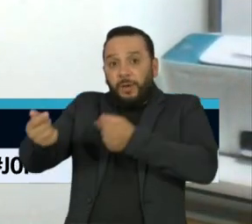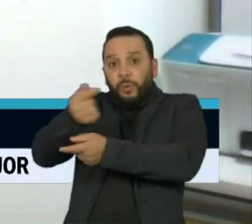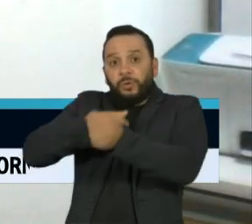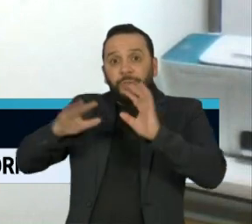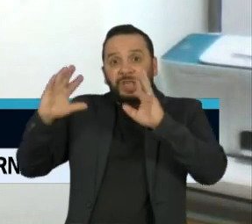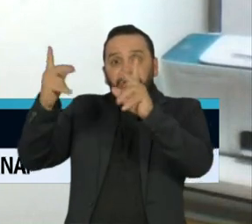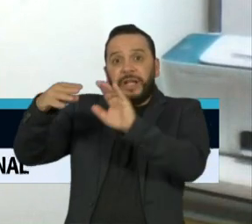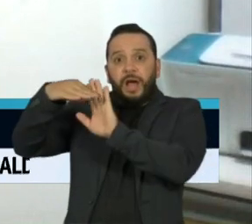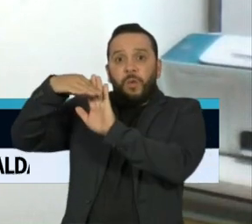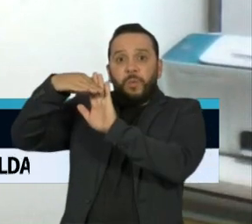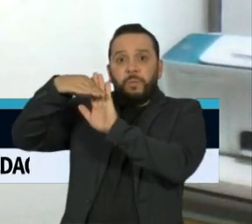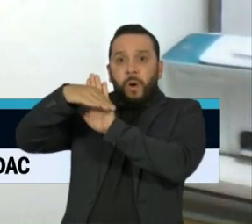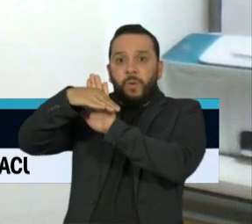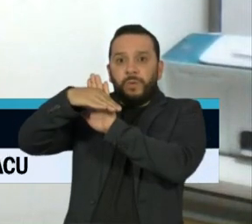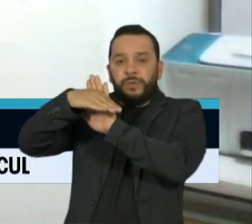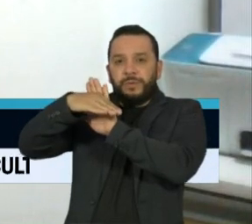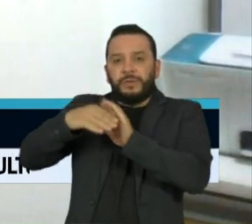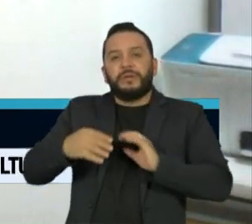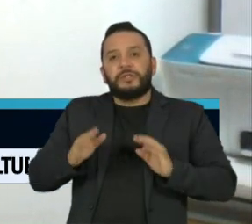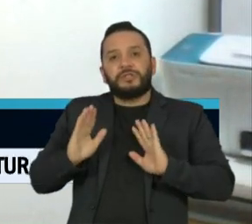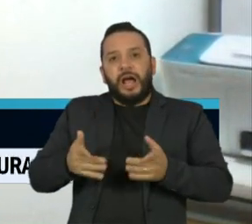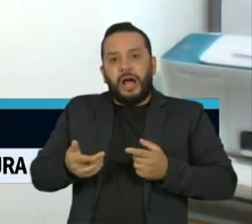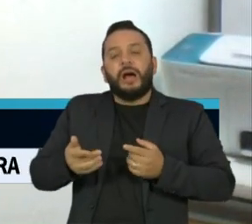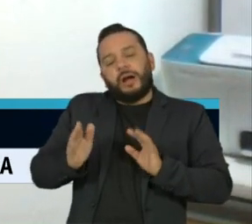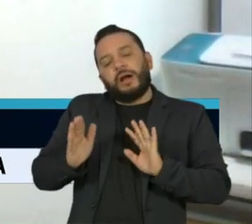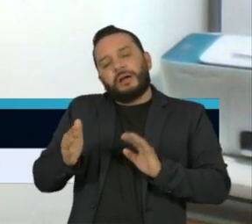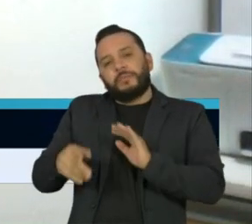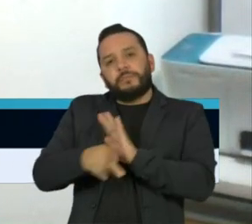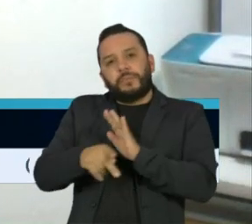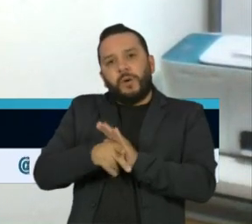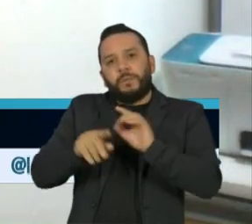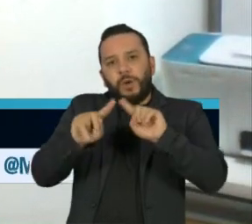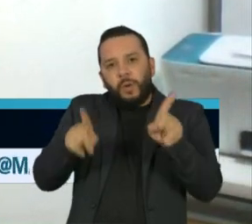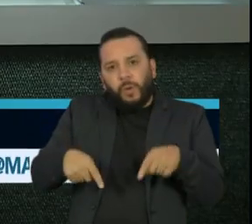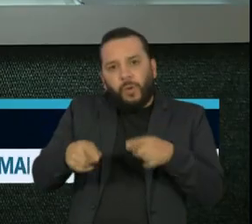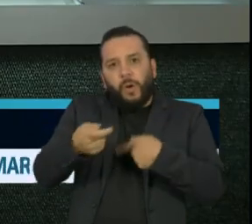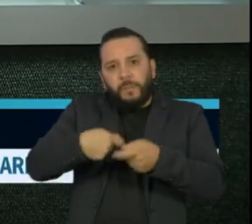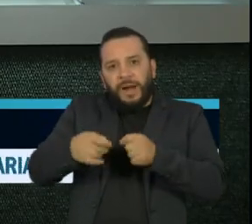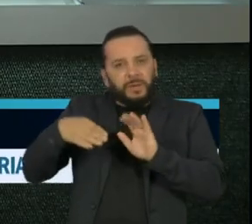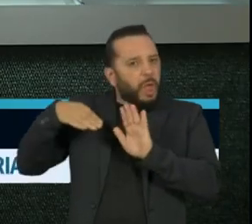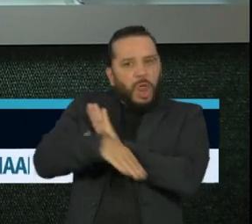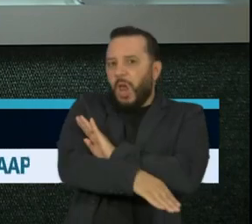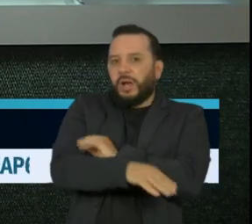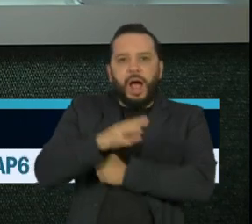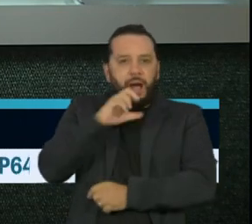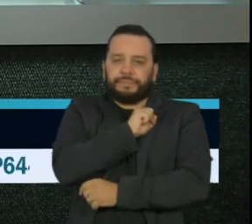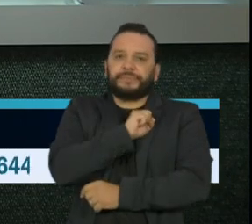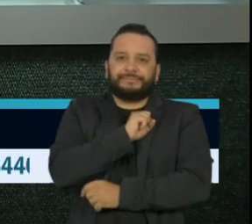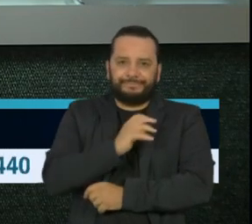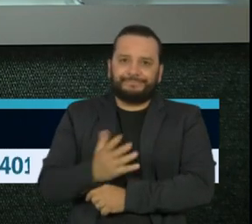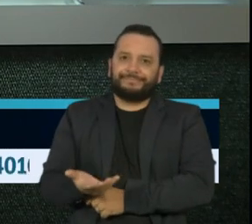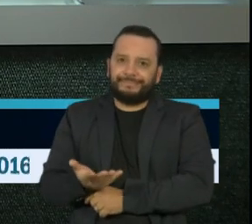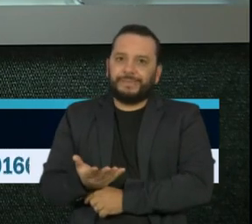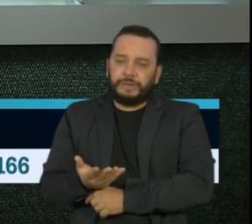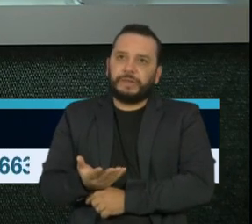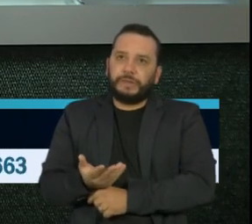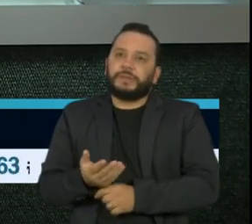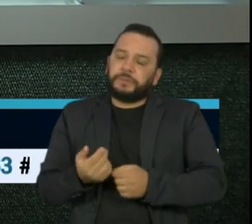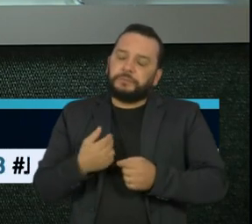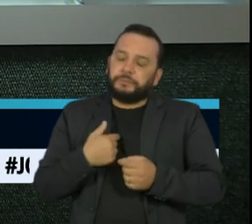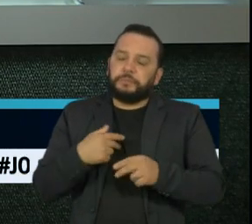porque ele está na linha de frente e foi o primeiro atingido. E provavelmente